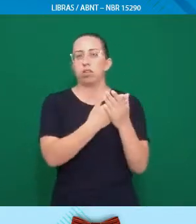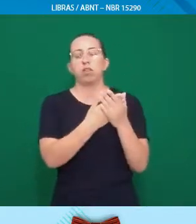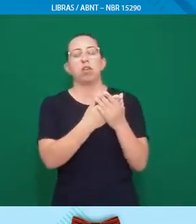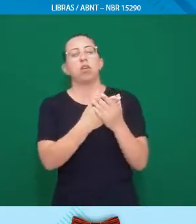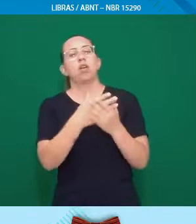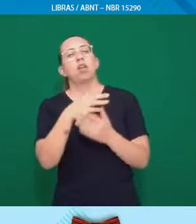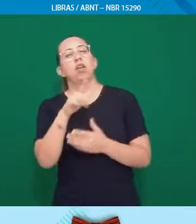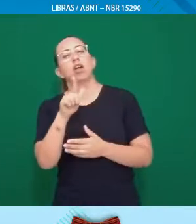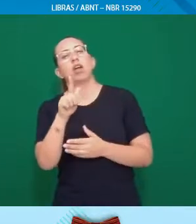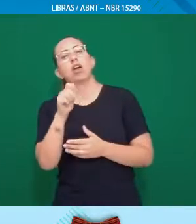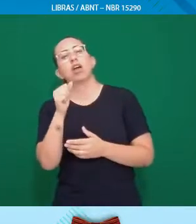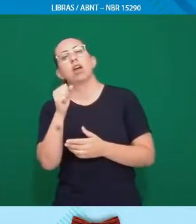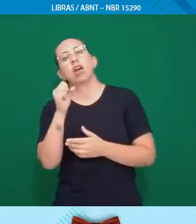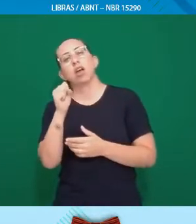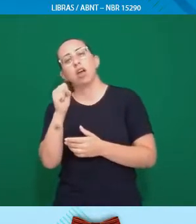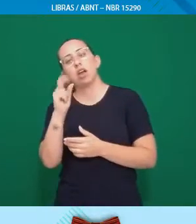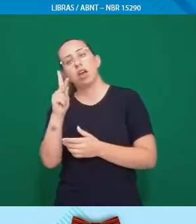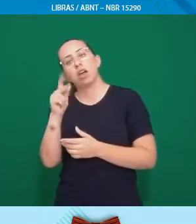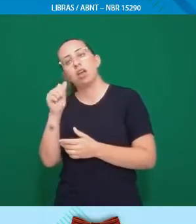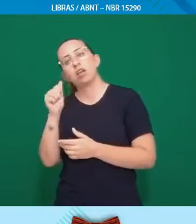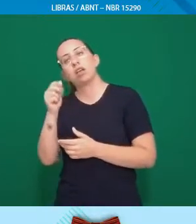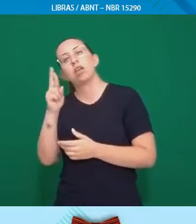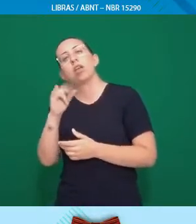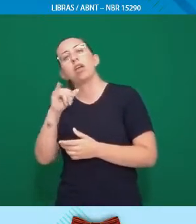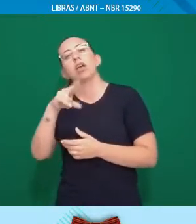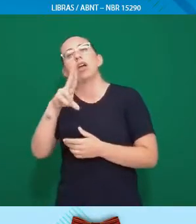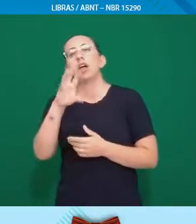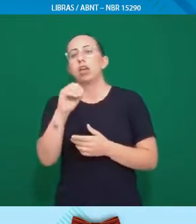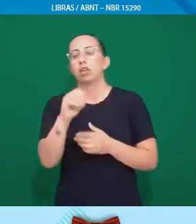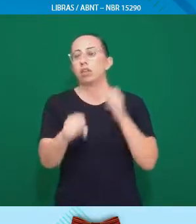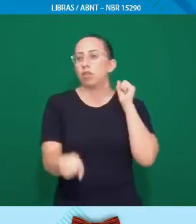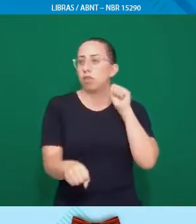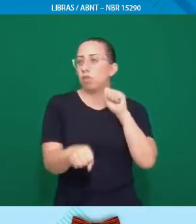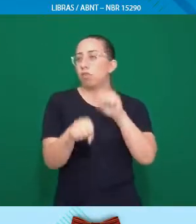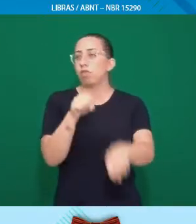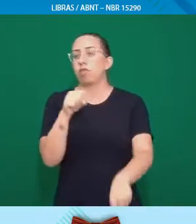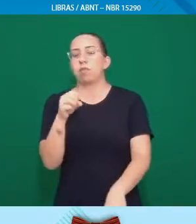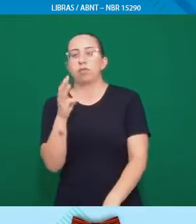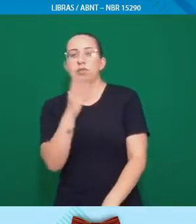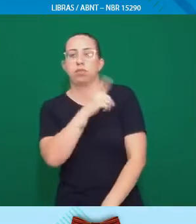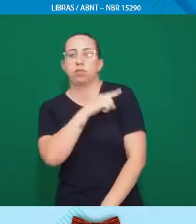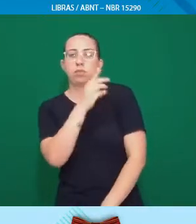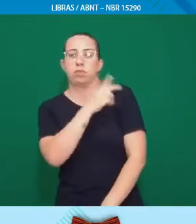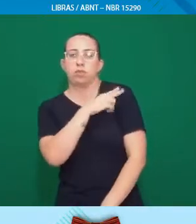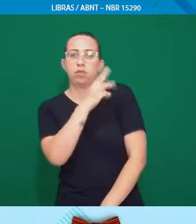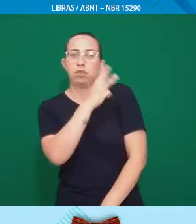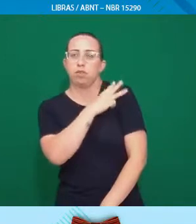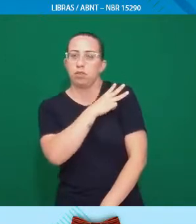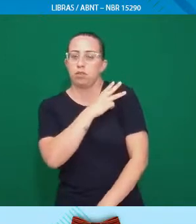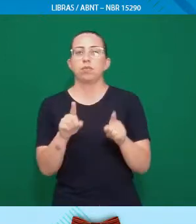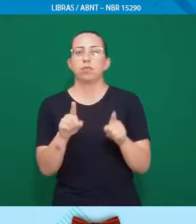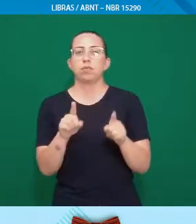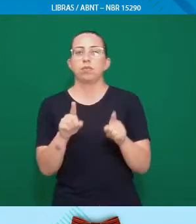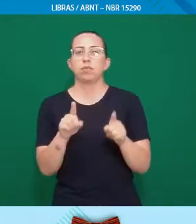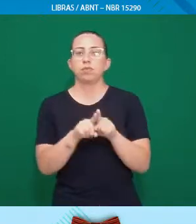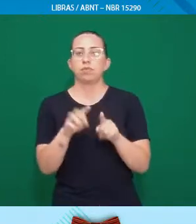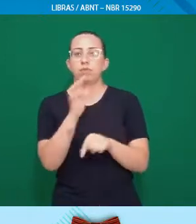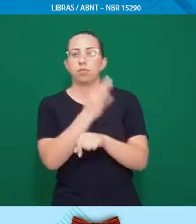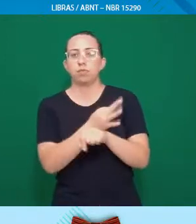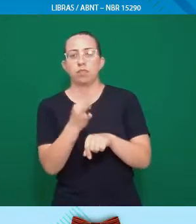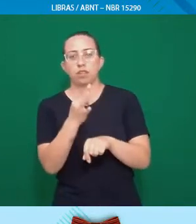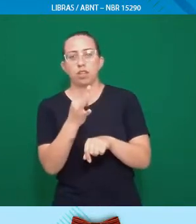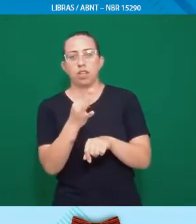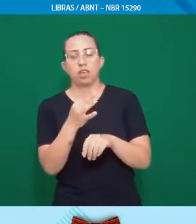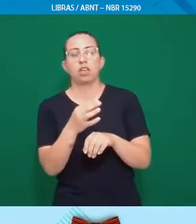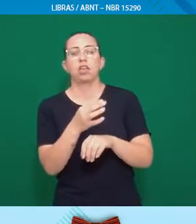Gasparino zorzi convite Formatura dos cursos do ensino médio inovador e técnico em administração dia Dezoito de